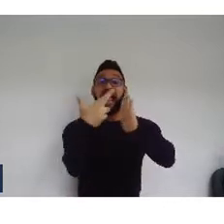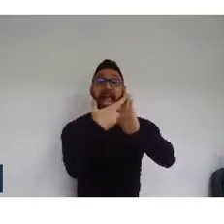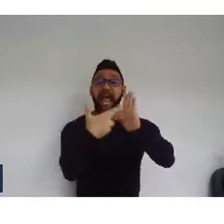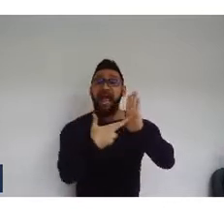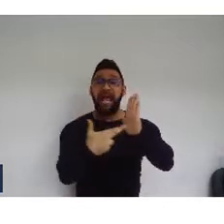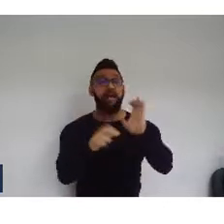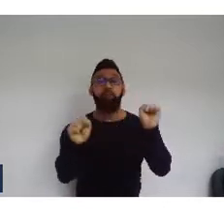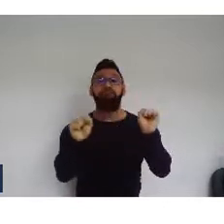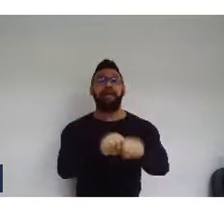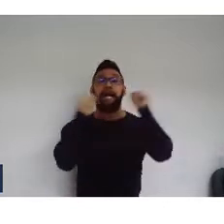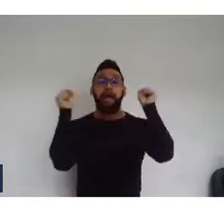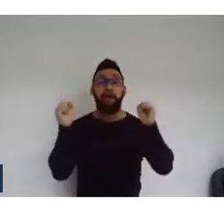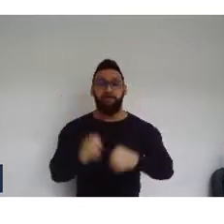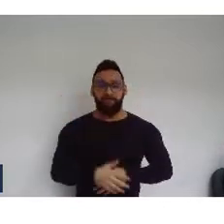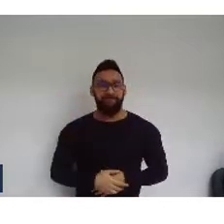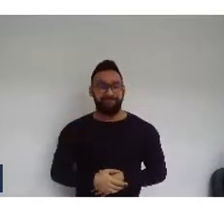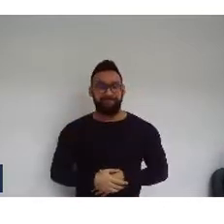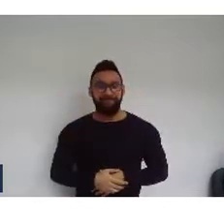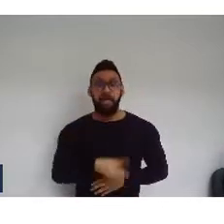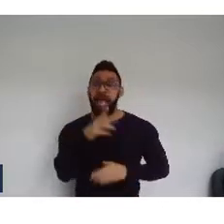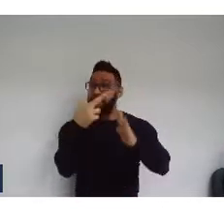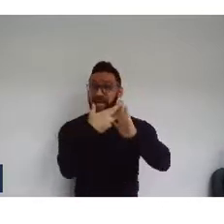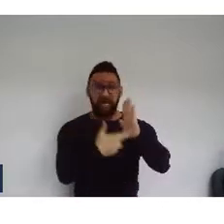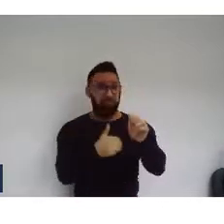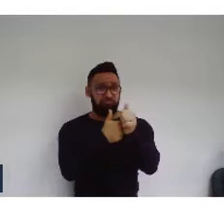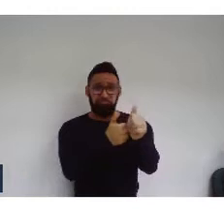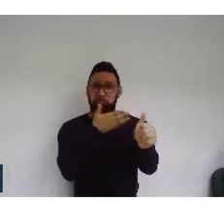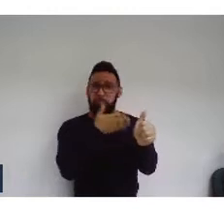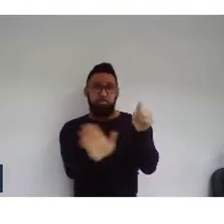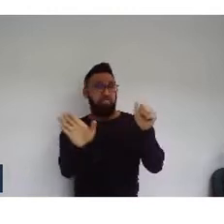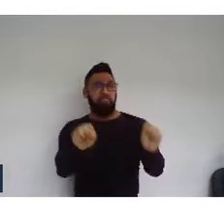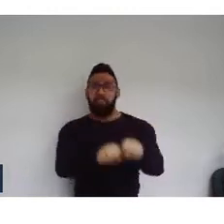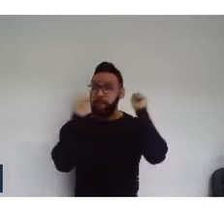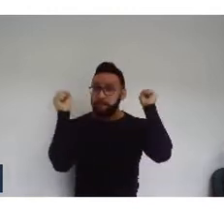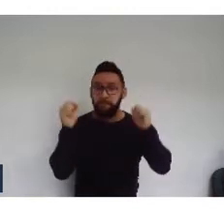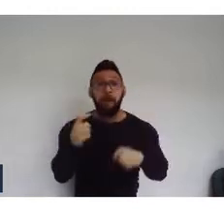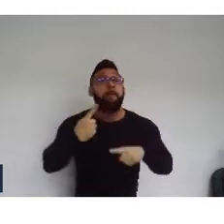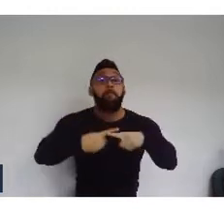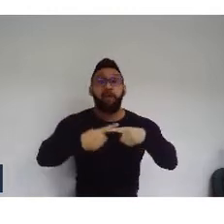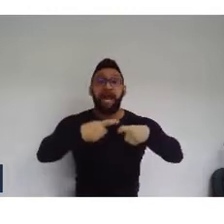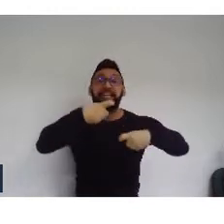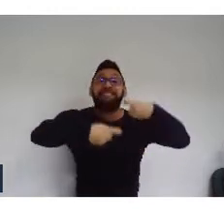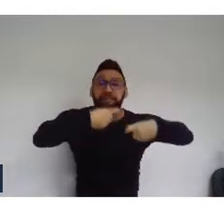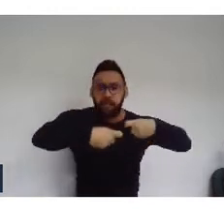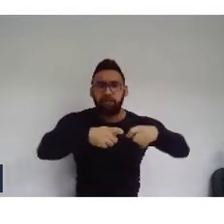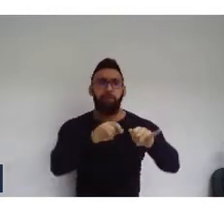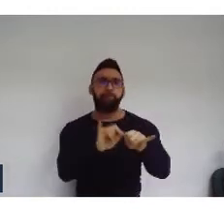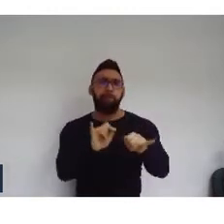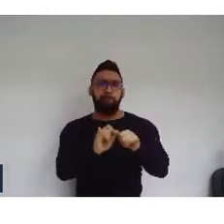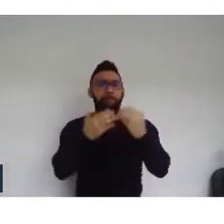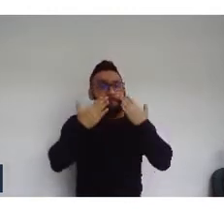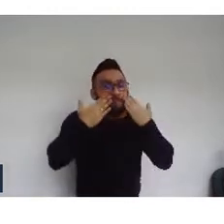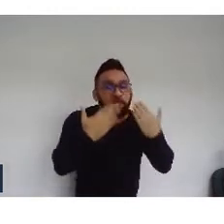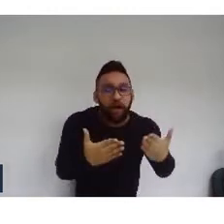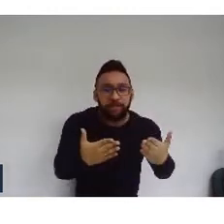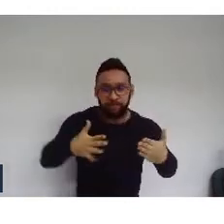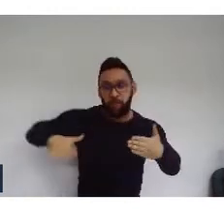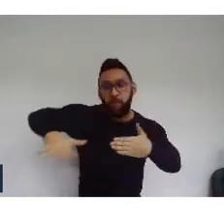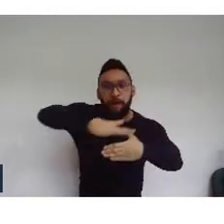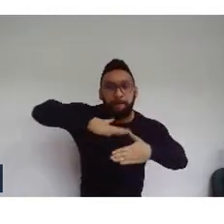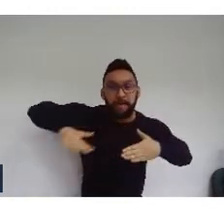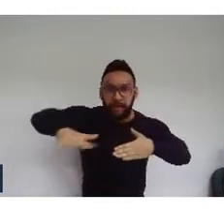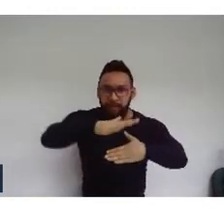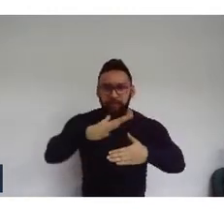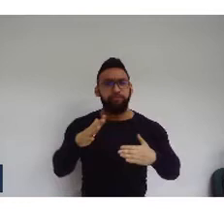Existe uma relação íntima entre sexo e espaço público. Acho isso uma noção muito interessante.